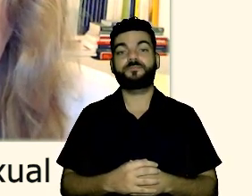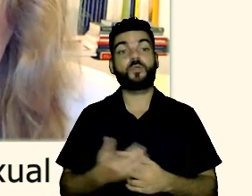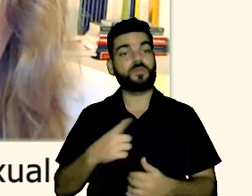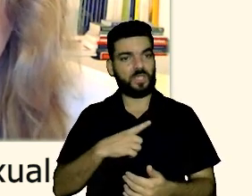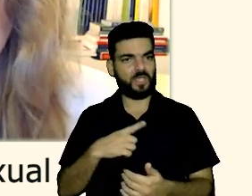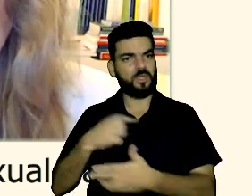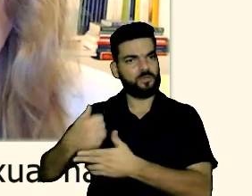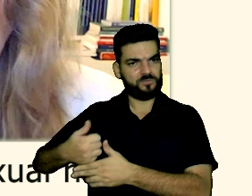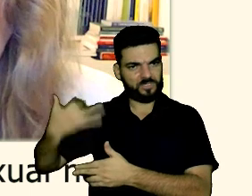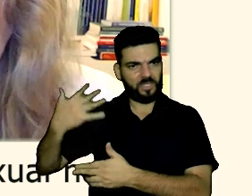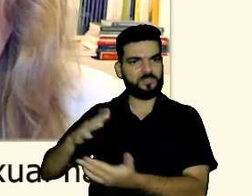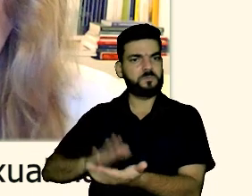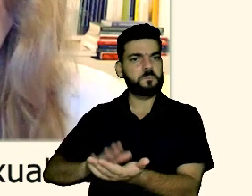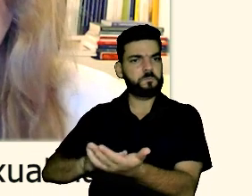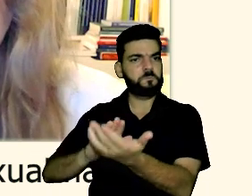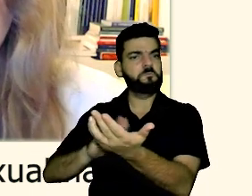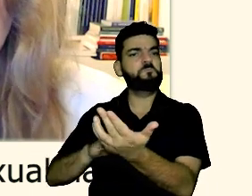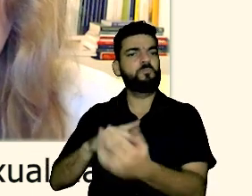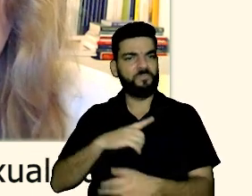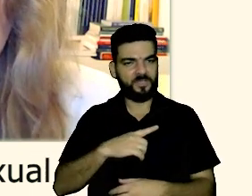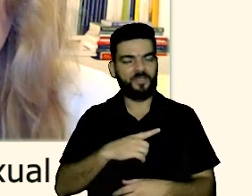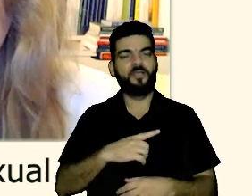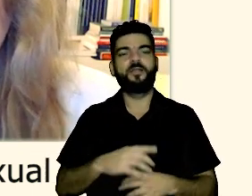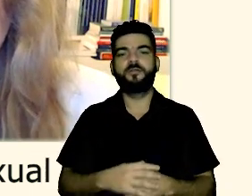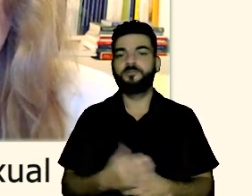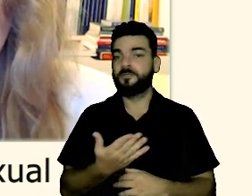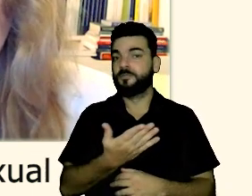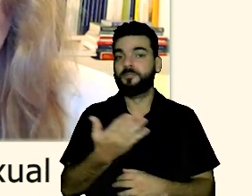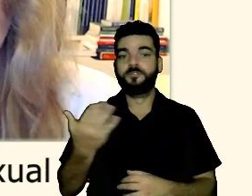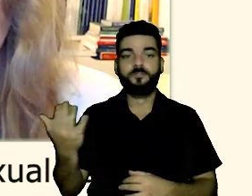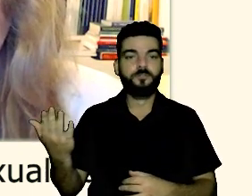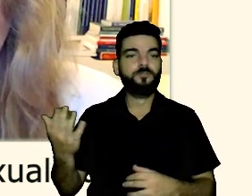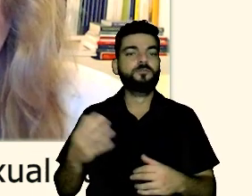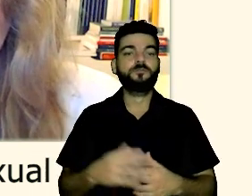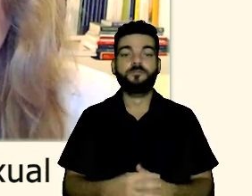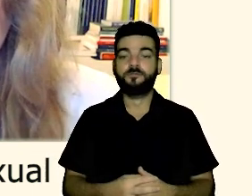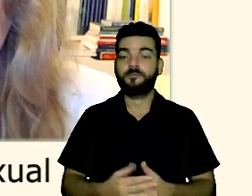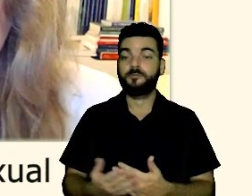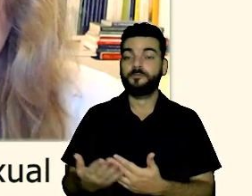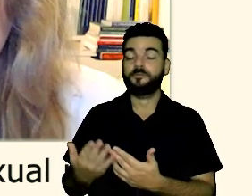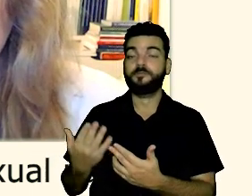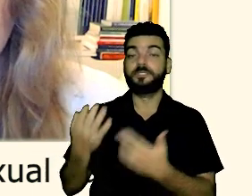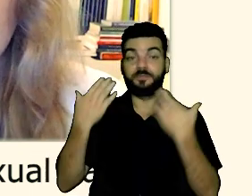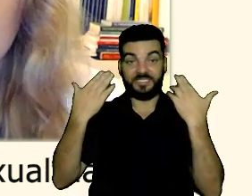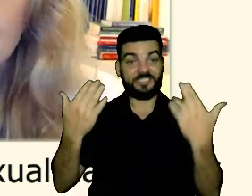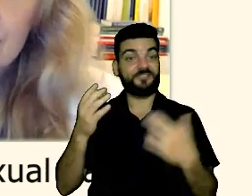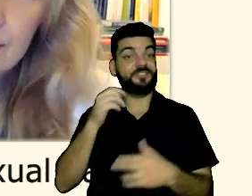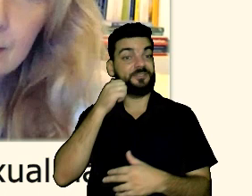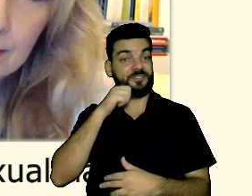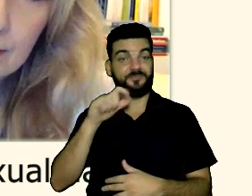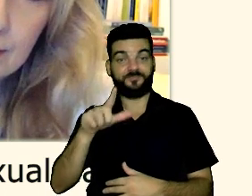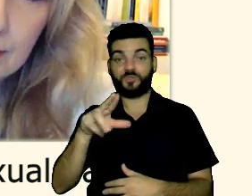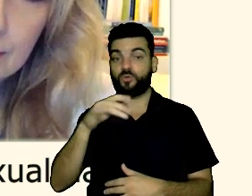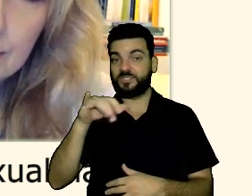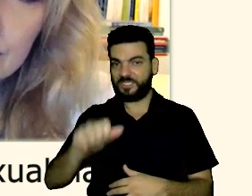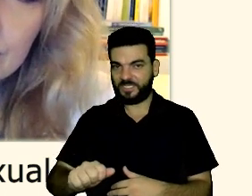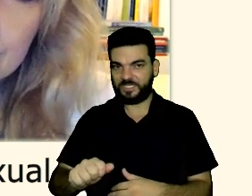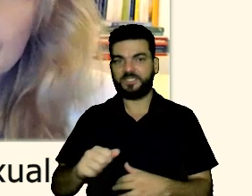ser um bom trabalhador. Perfeito. Eu queria trazer aqui alguns elogios que